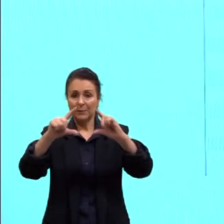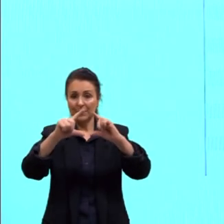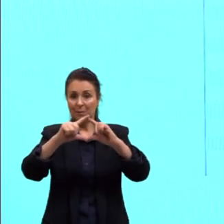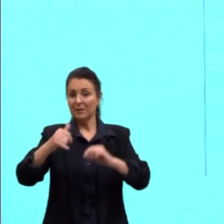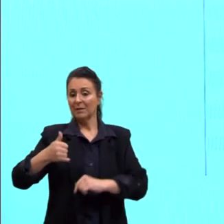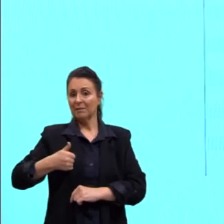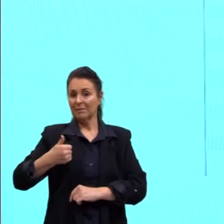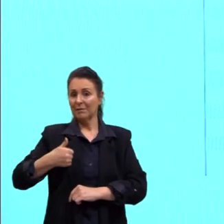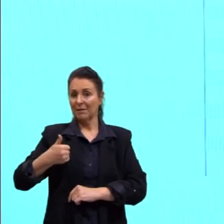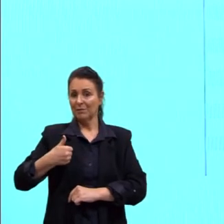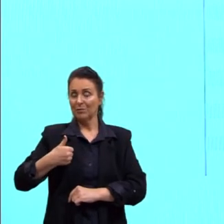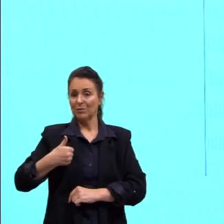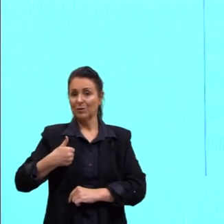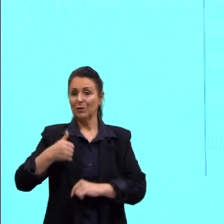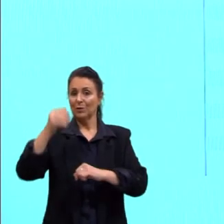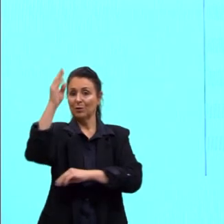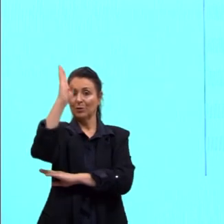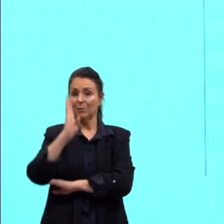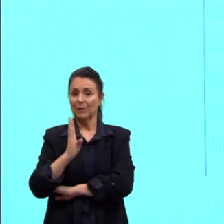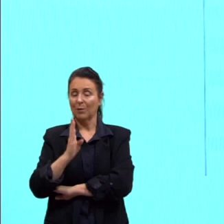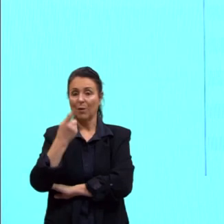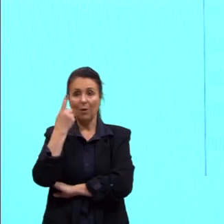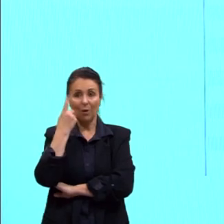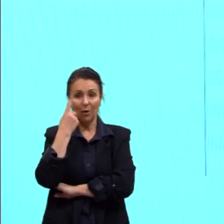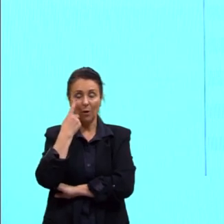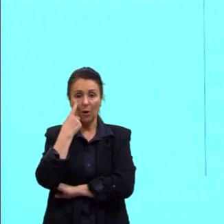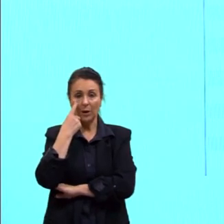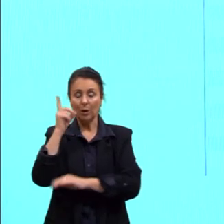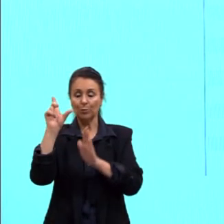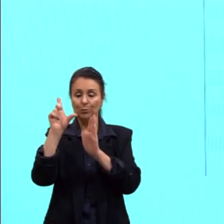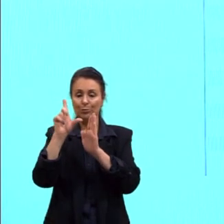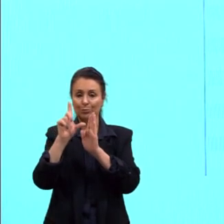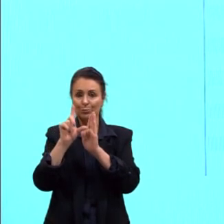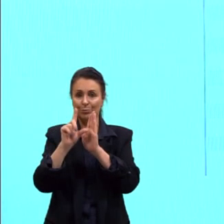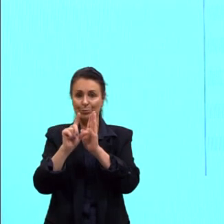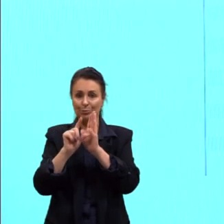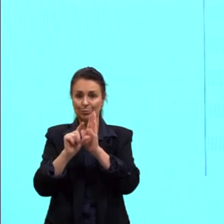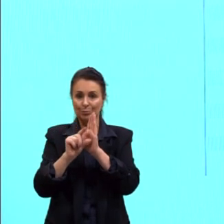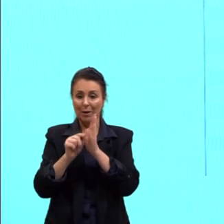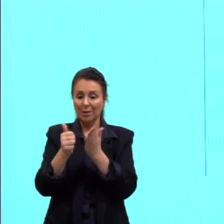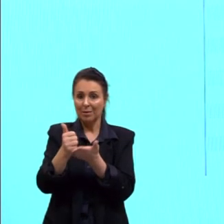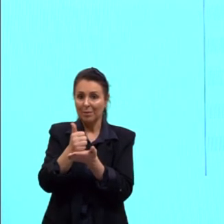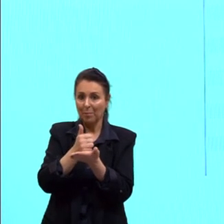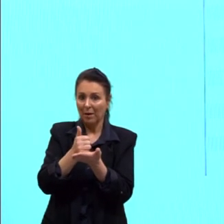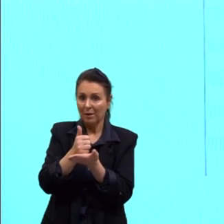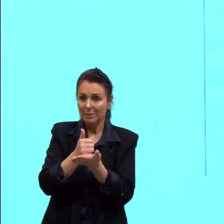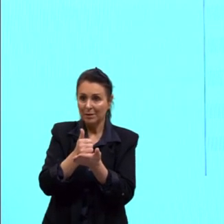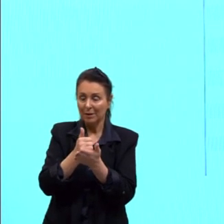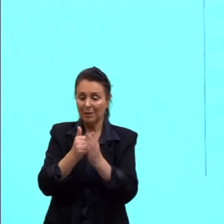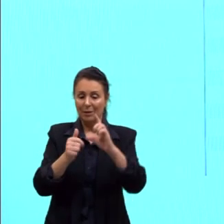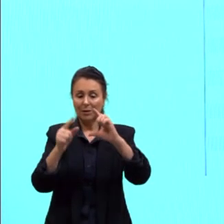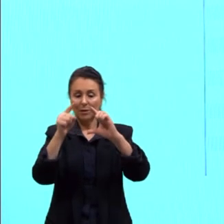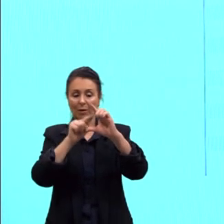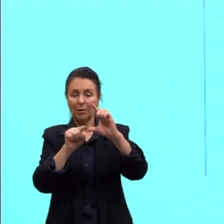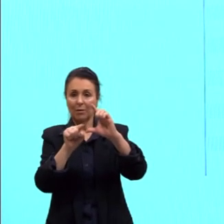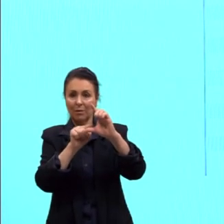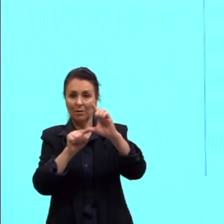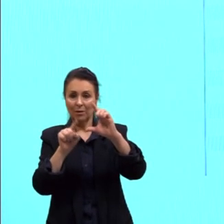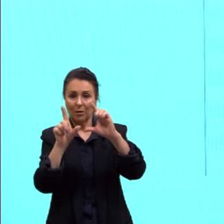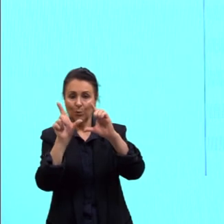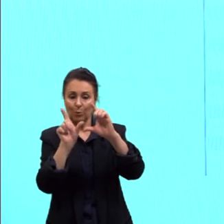brasileira mostrando aí justamente isso Ó a redução drástica né na base da água usada o ouvir